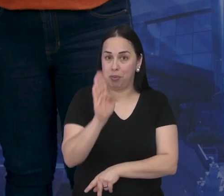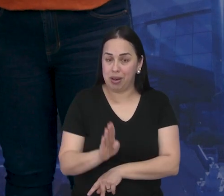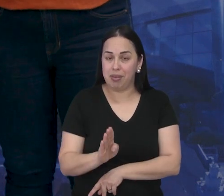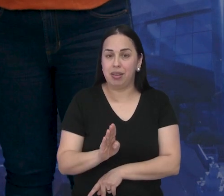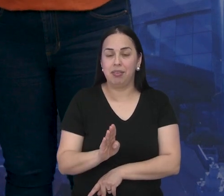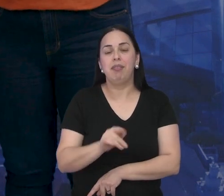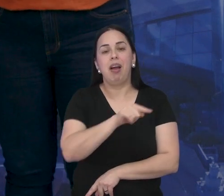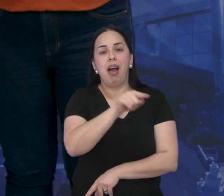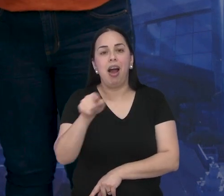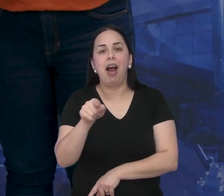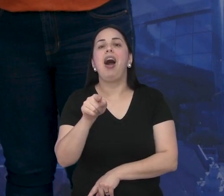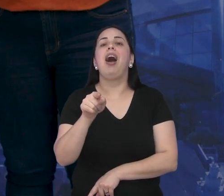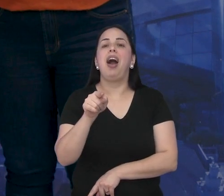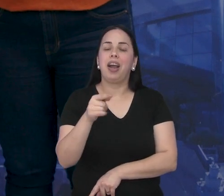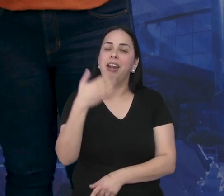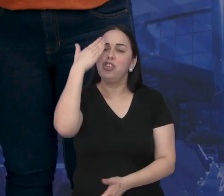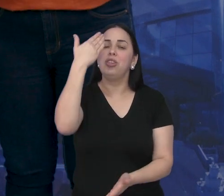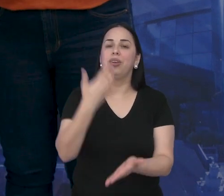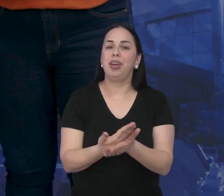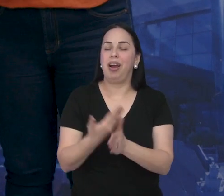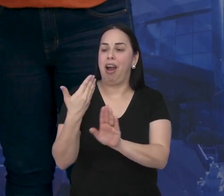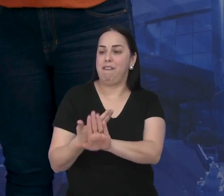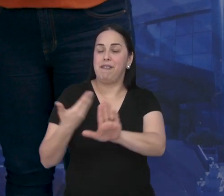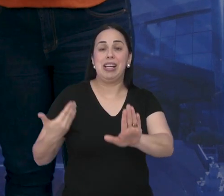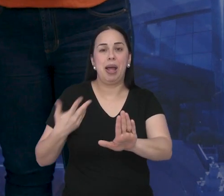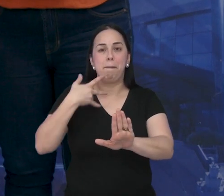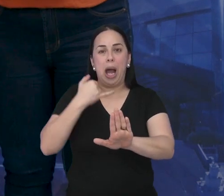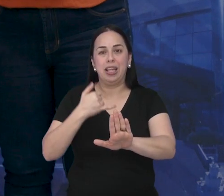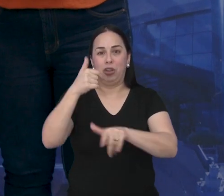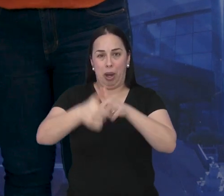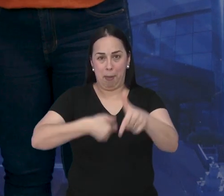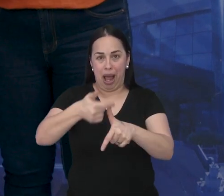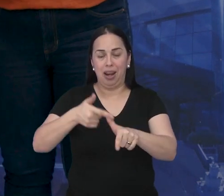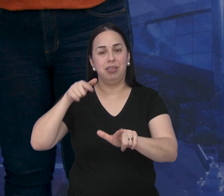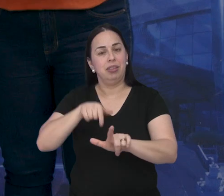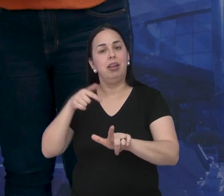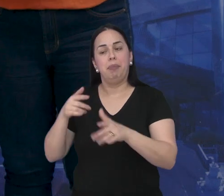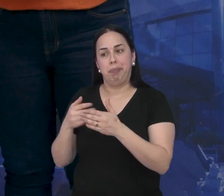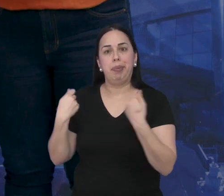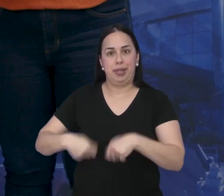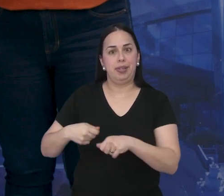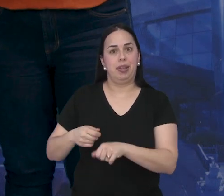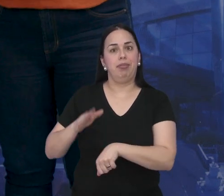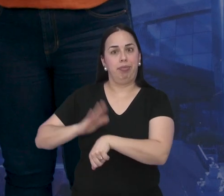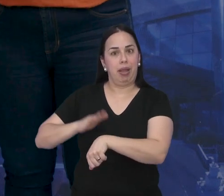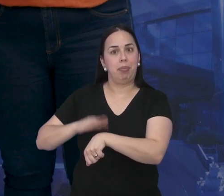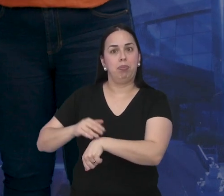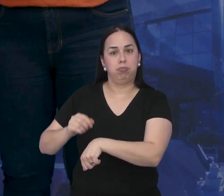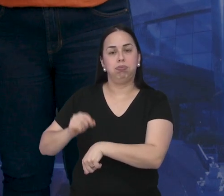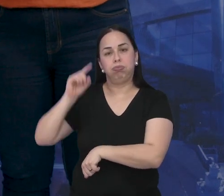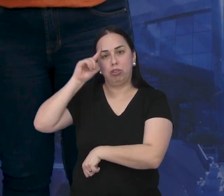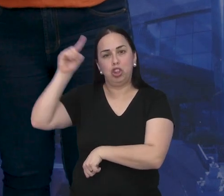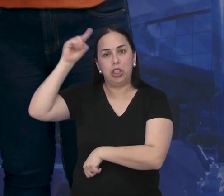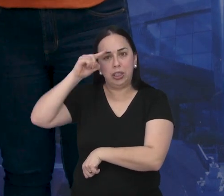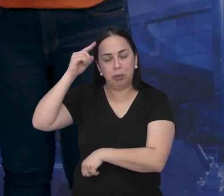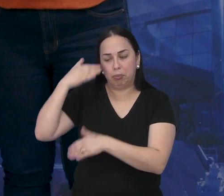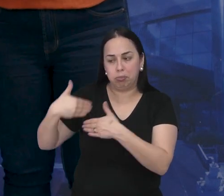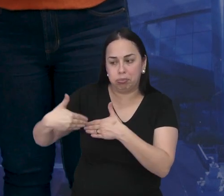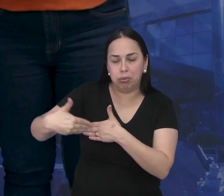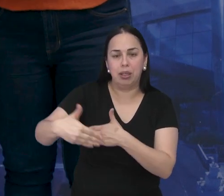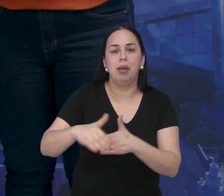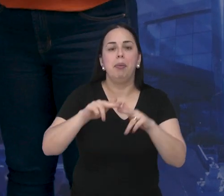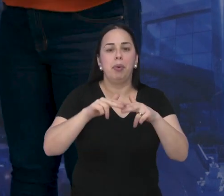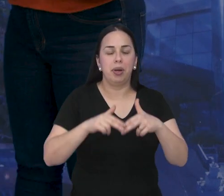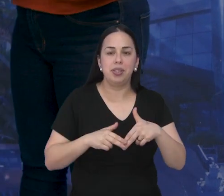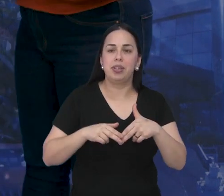que a licença paternidade deveria ser maior. E tem um debate no Congresso acontecendo sobre isso. Para falar sobre isso, eu estou aqui com a advogada